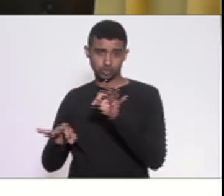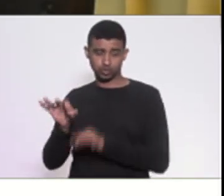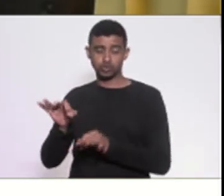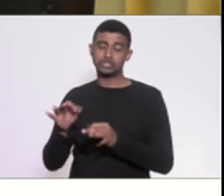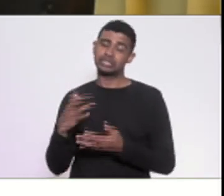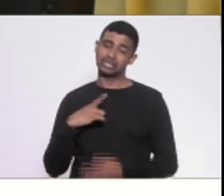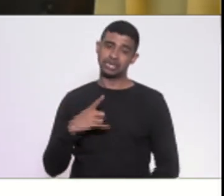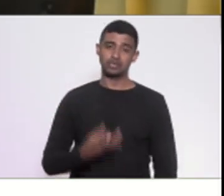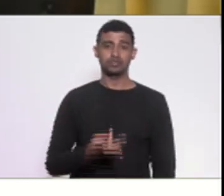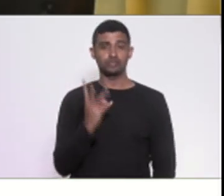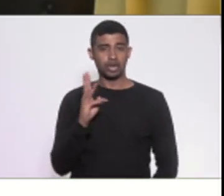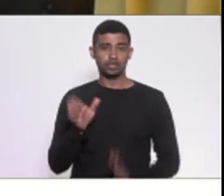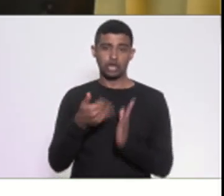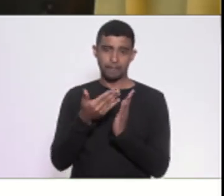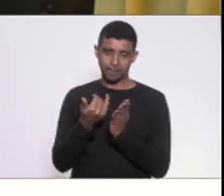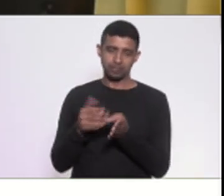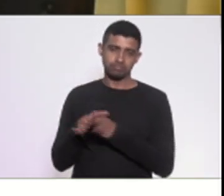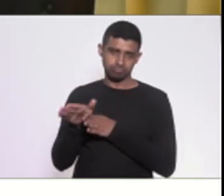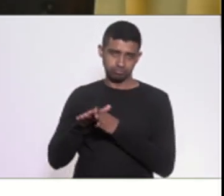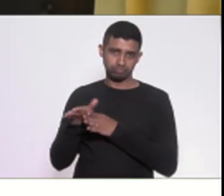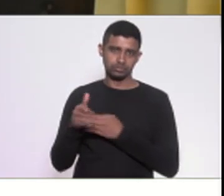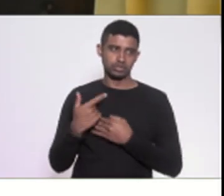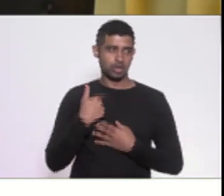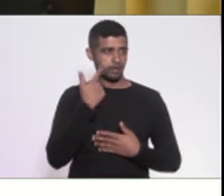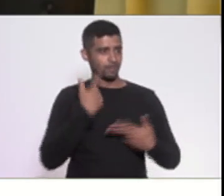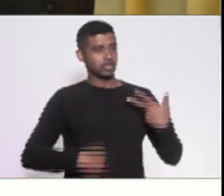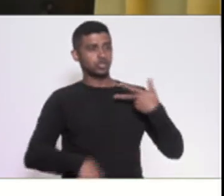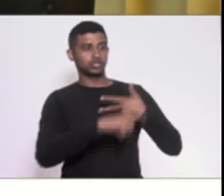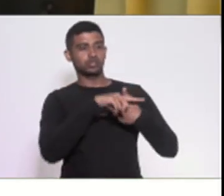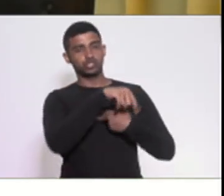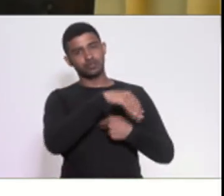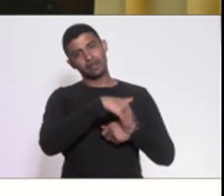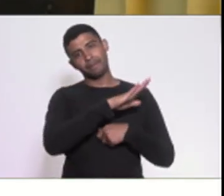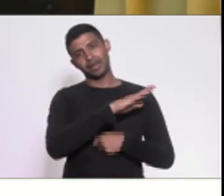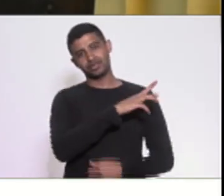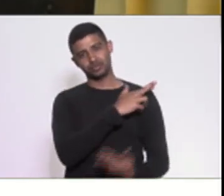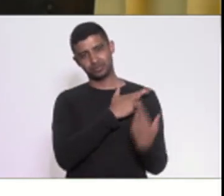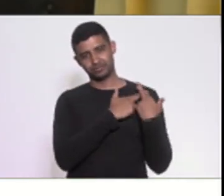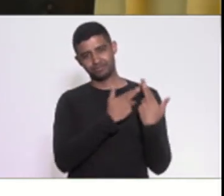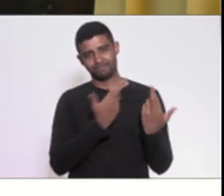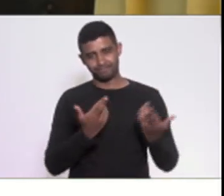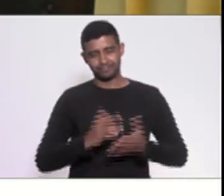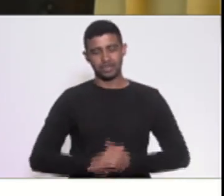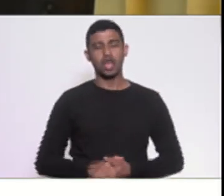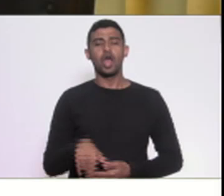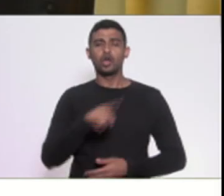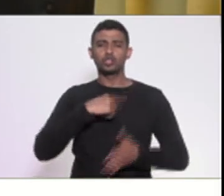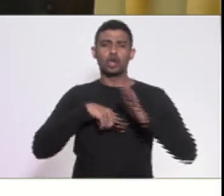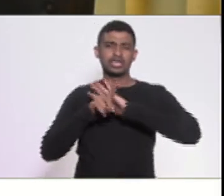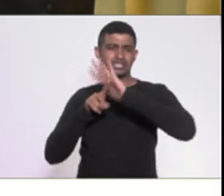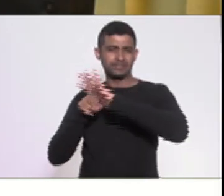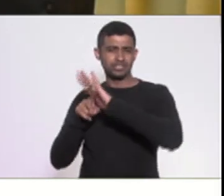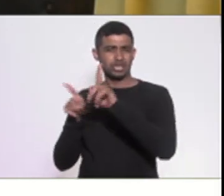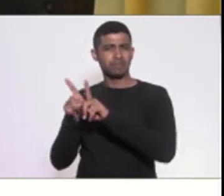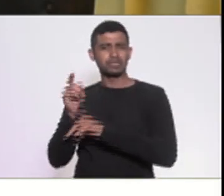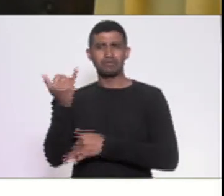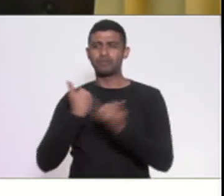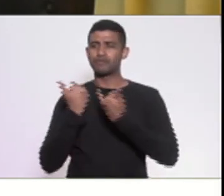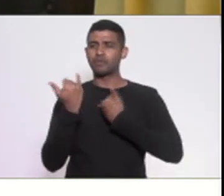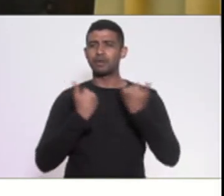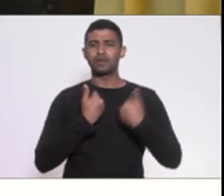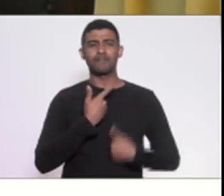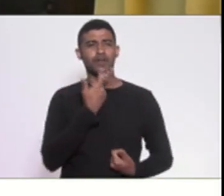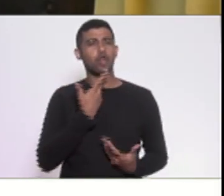são 3 páginas cada um, onde o Poder Executivo tem a maior responsabilidade. Investigamos também informações sobre os casos